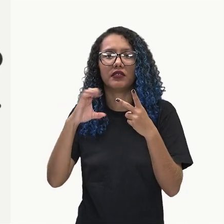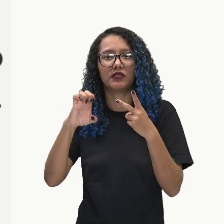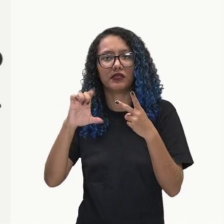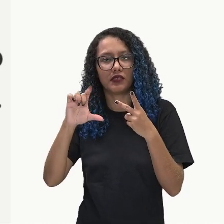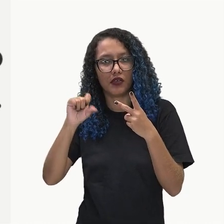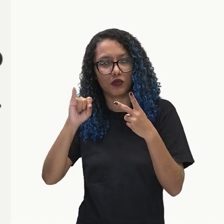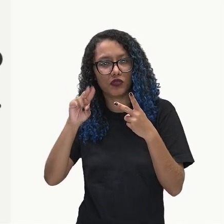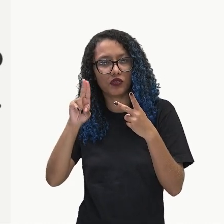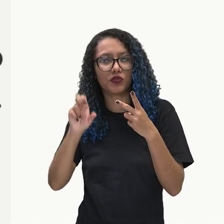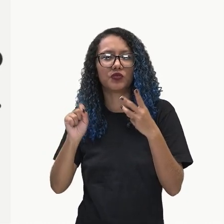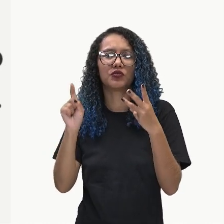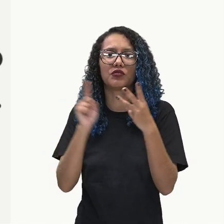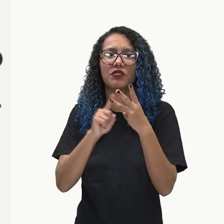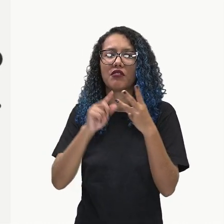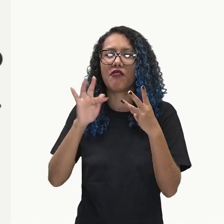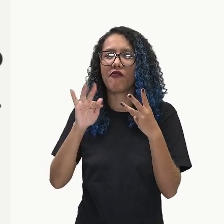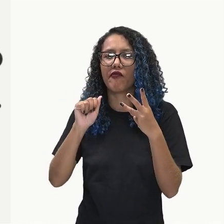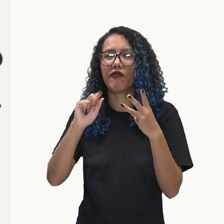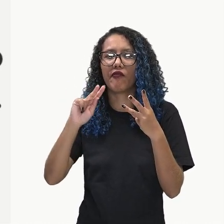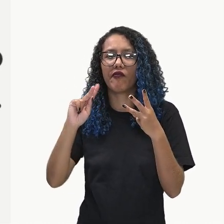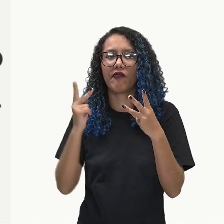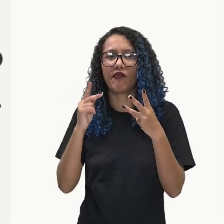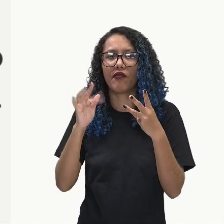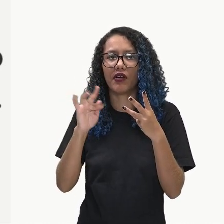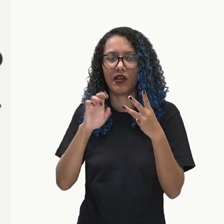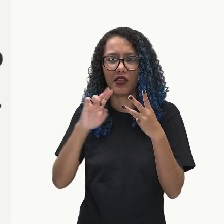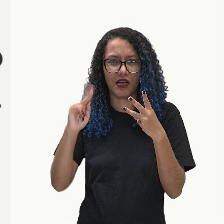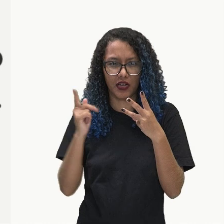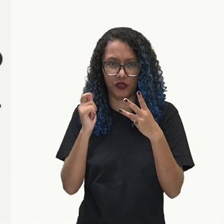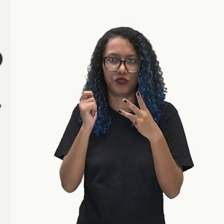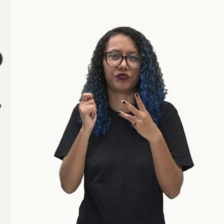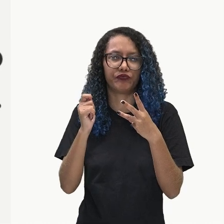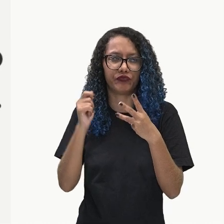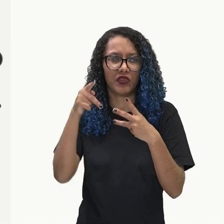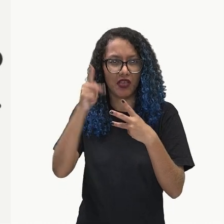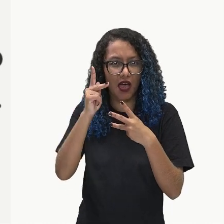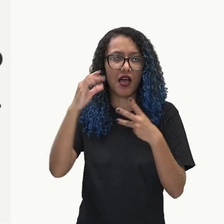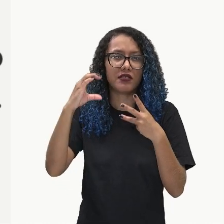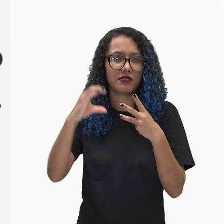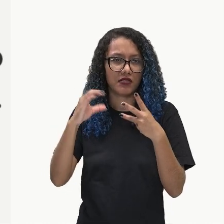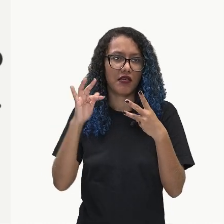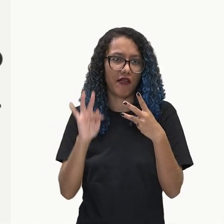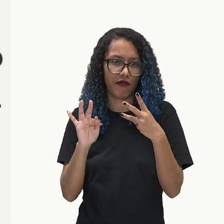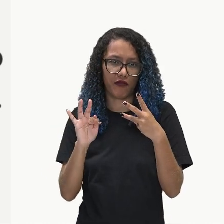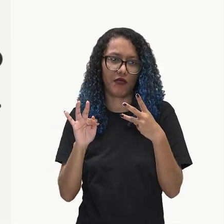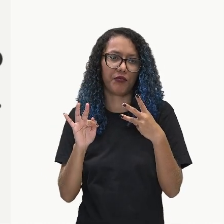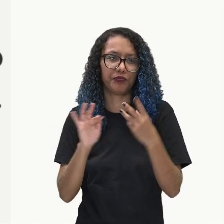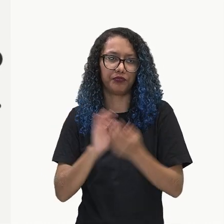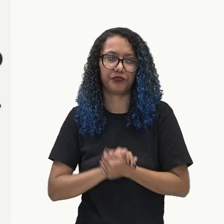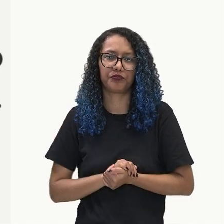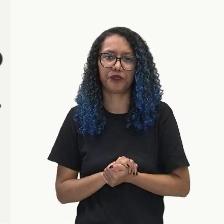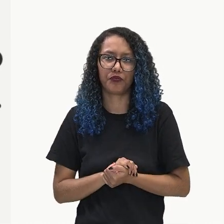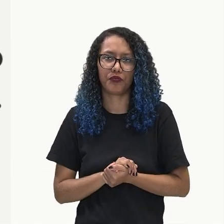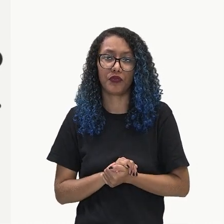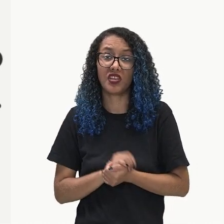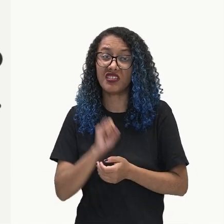você olhar lá no seu termômetro de casa, a maioria dos termômetros, elas